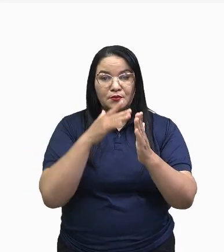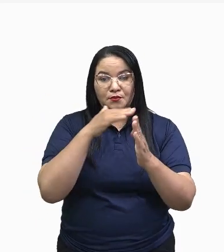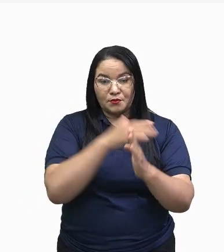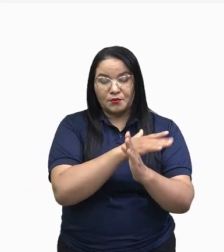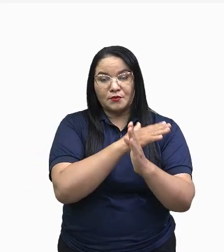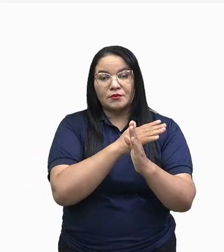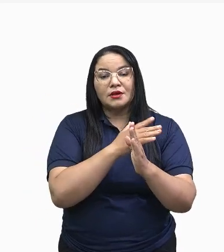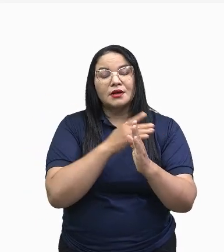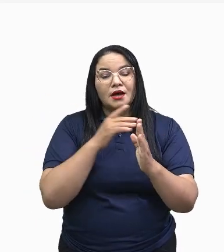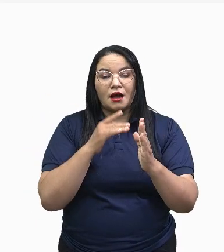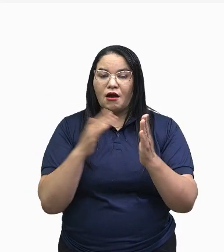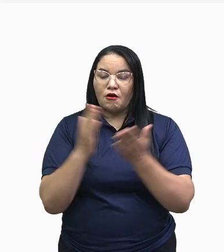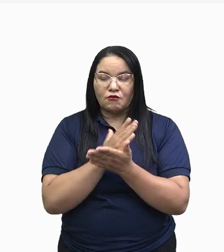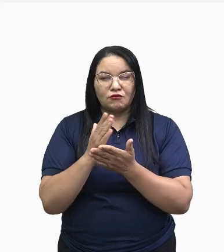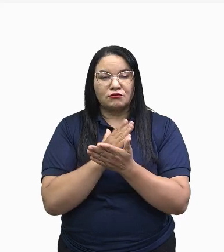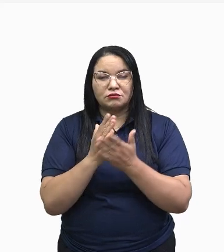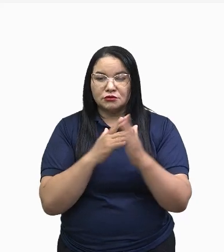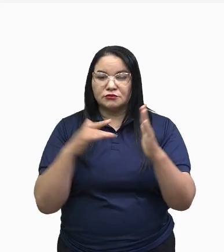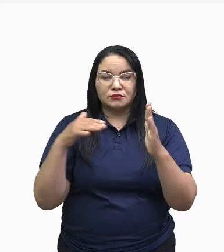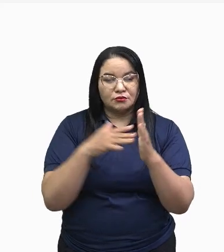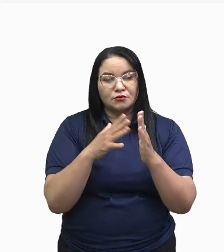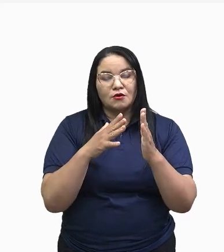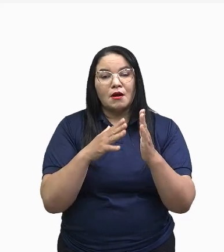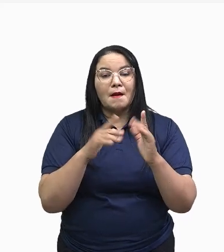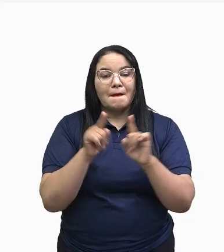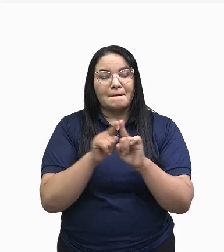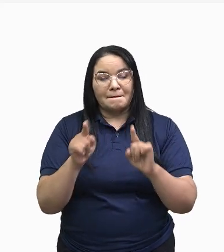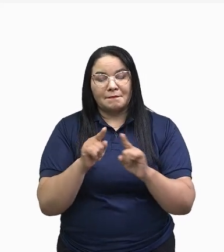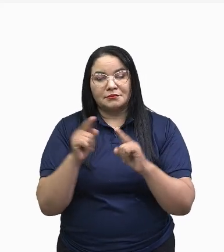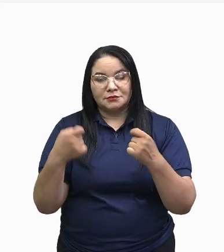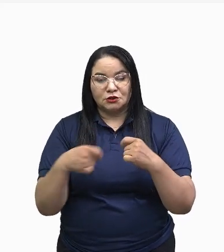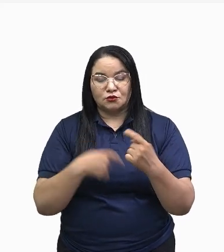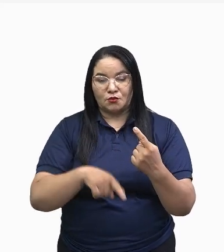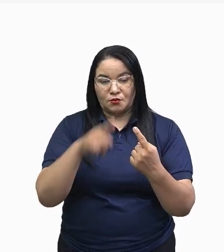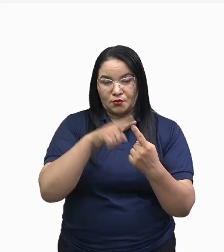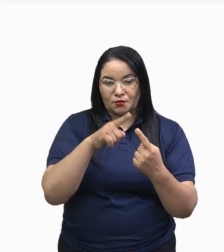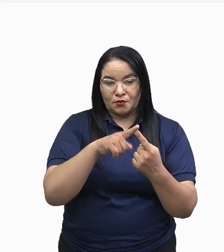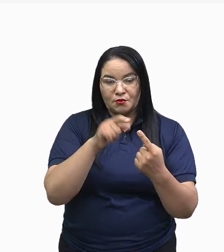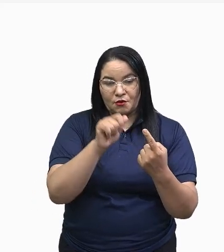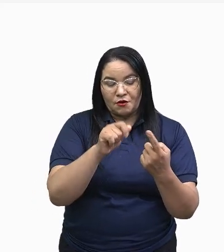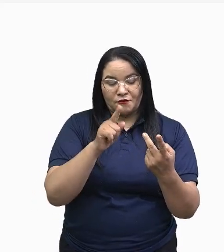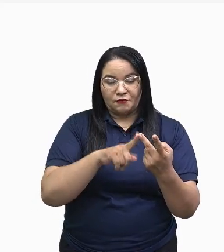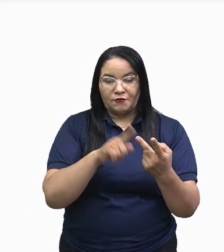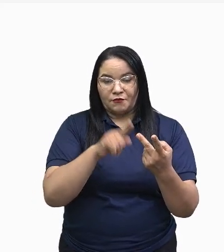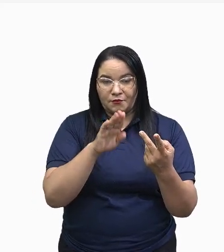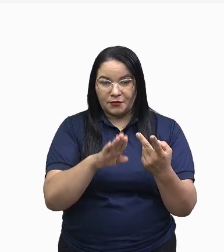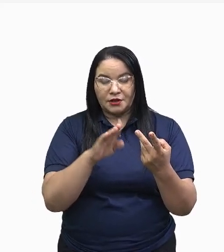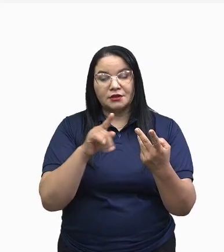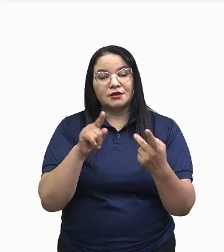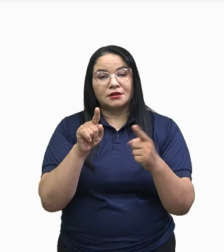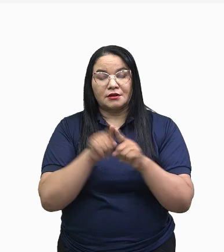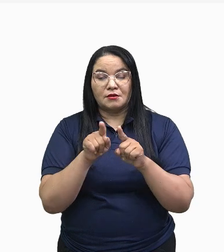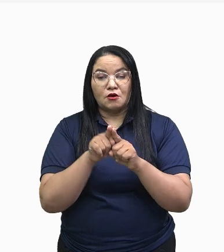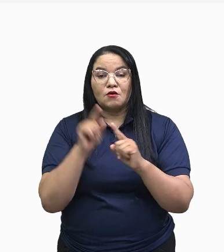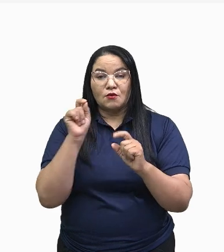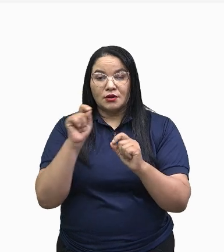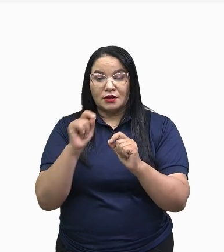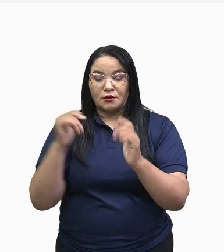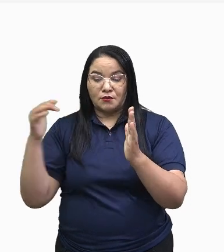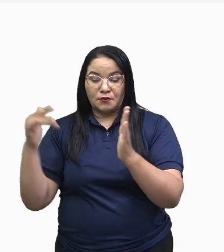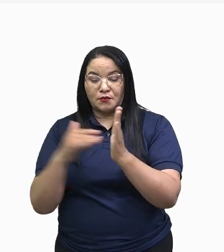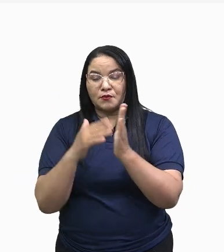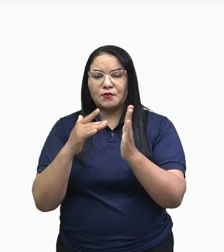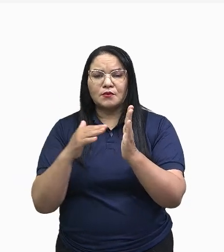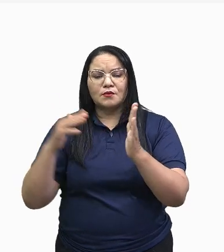mas algumas sim. Então a alfa, a beta e a gama, elas se diferem pelo seu poder de penetração. Quando eu falo poder